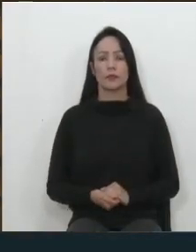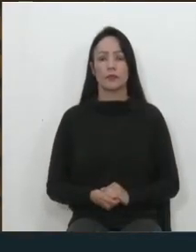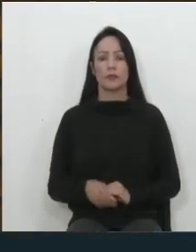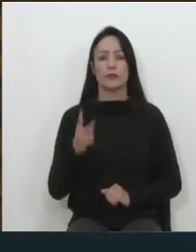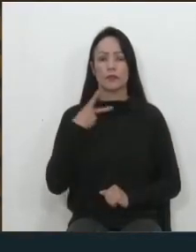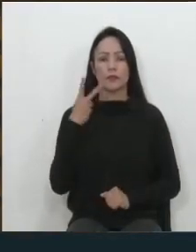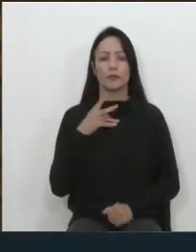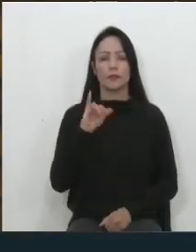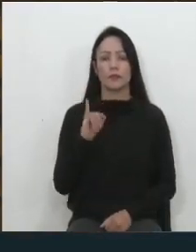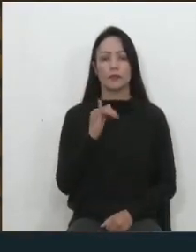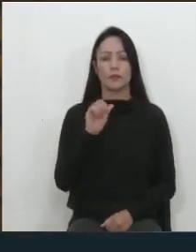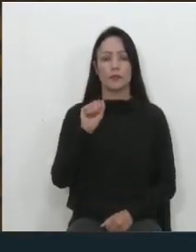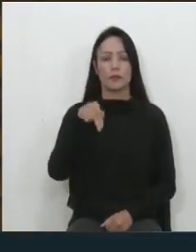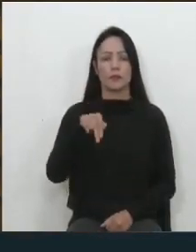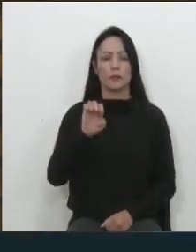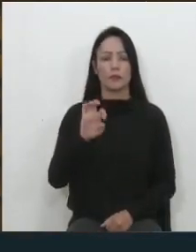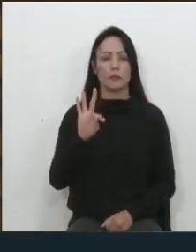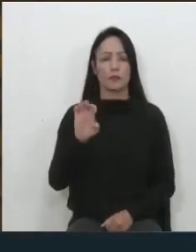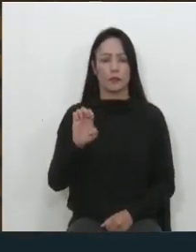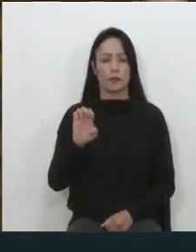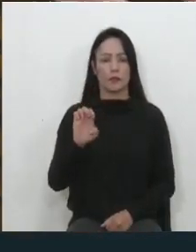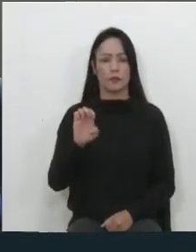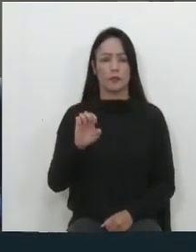vereadora Janete Rocha Pietá.